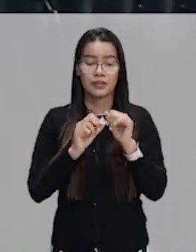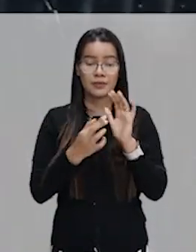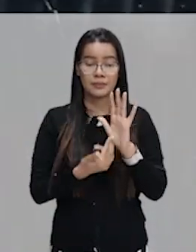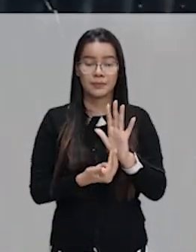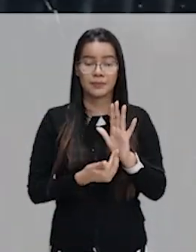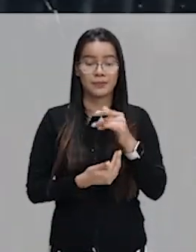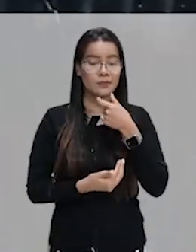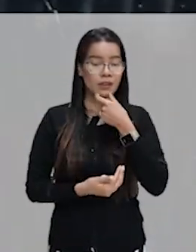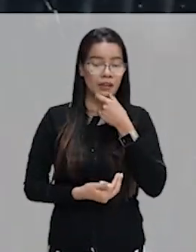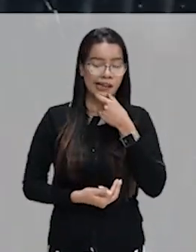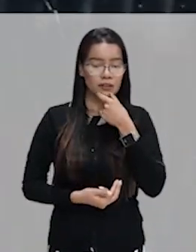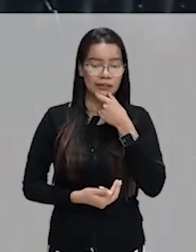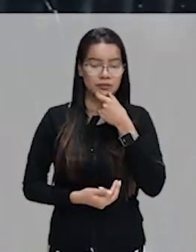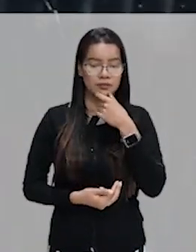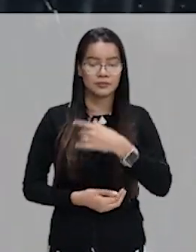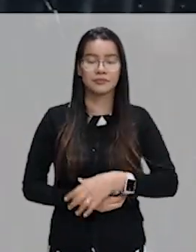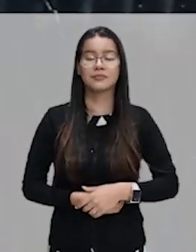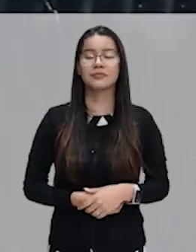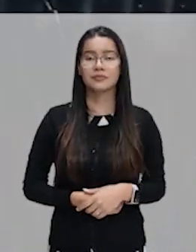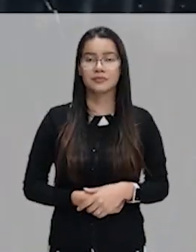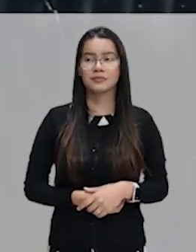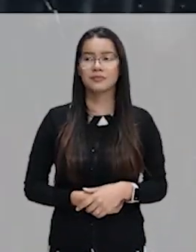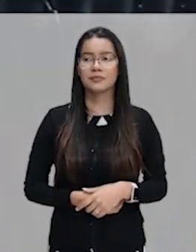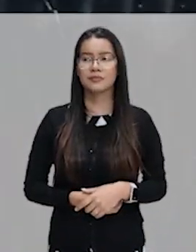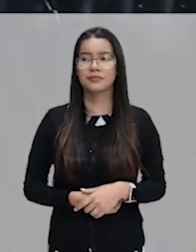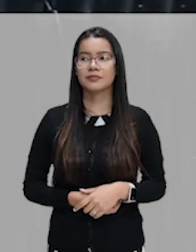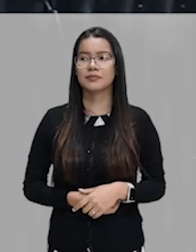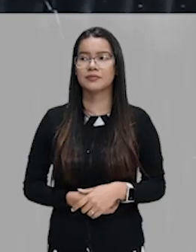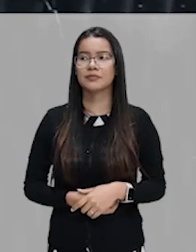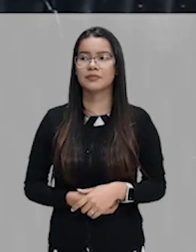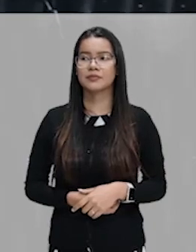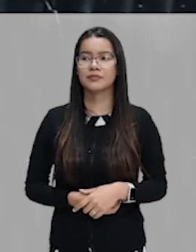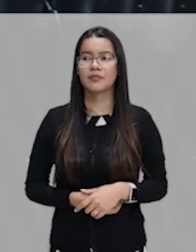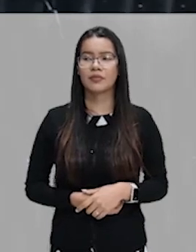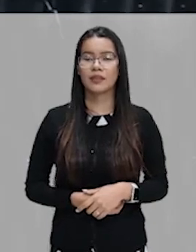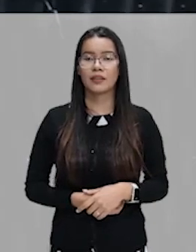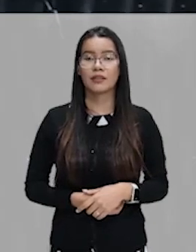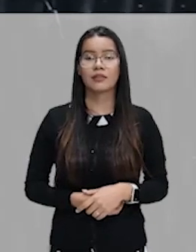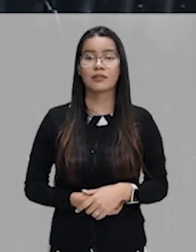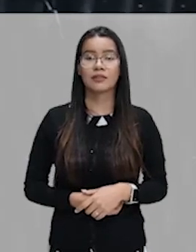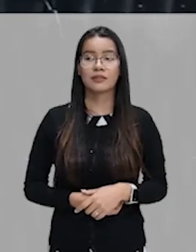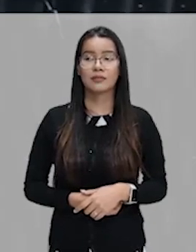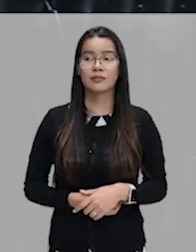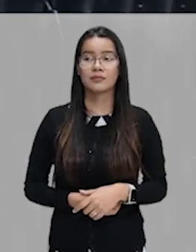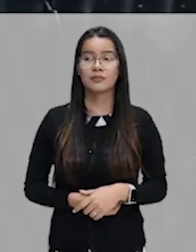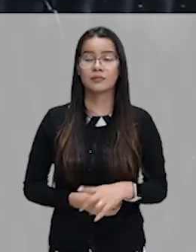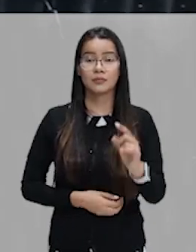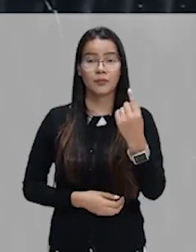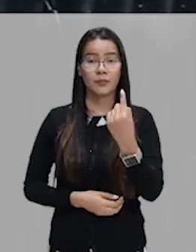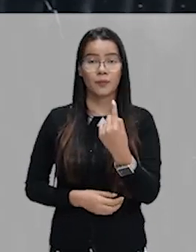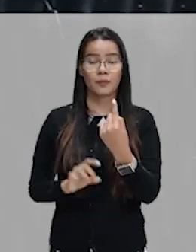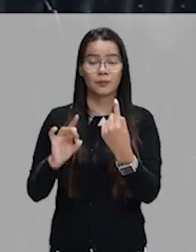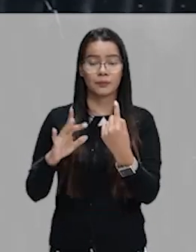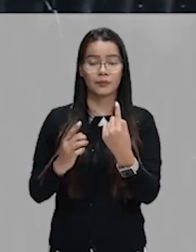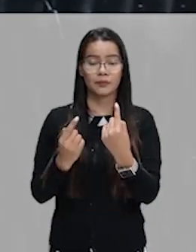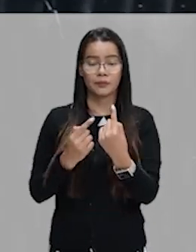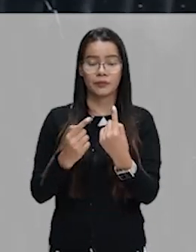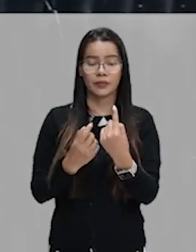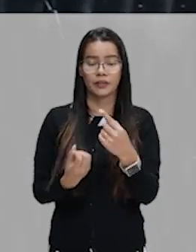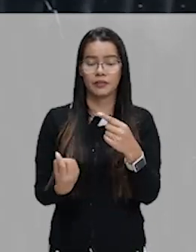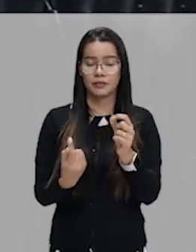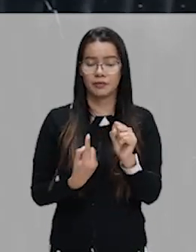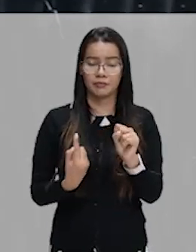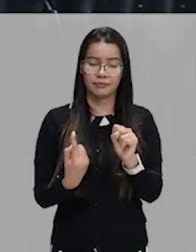There is a bike in the bedroom. Há uma bicicleta no quarto. Uma só, por isso que está no